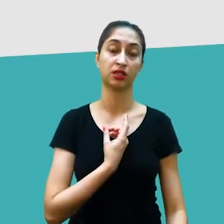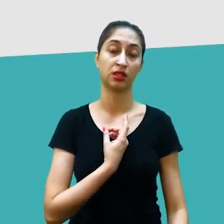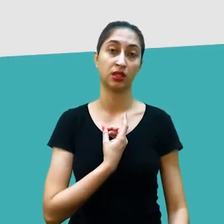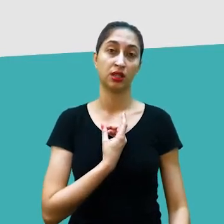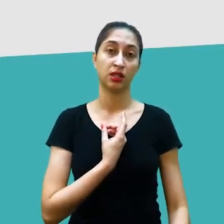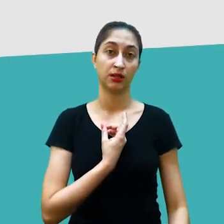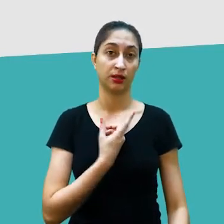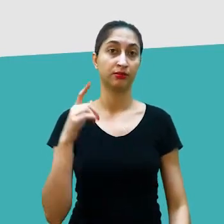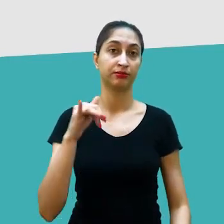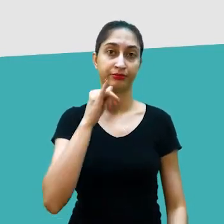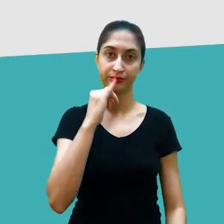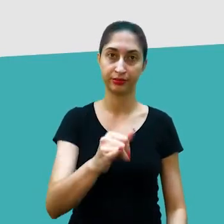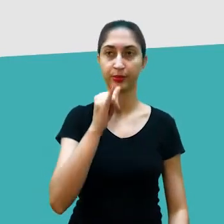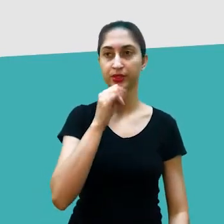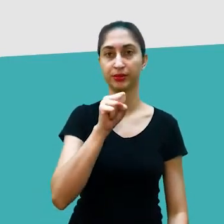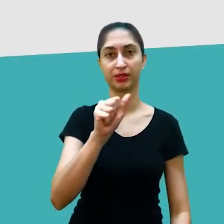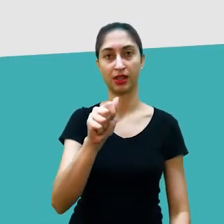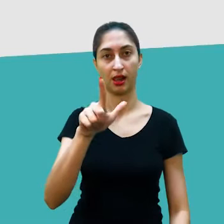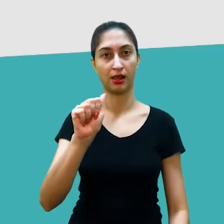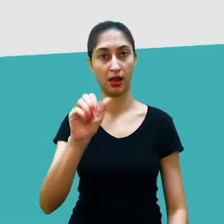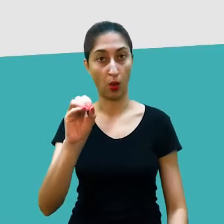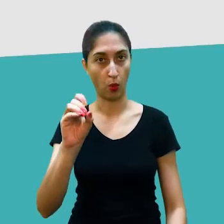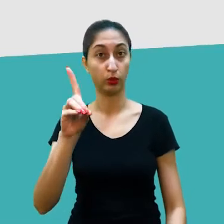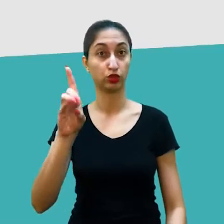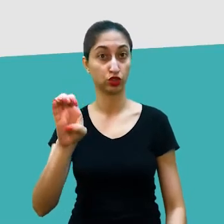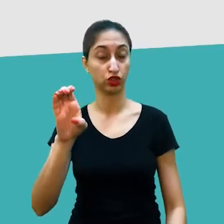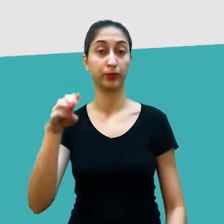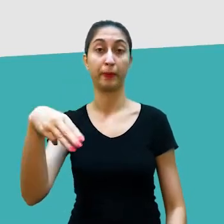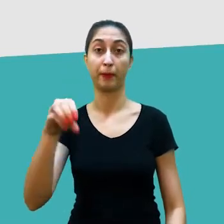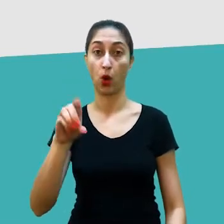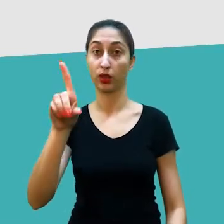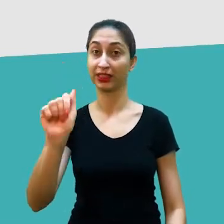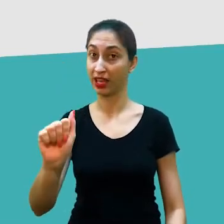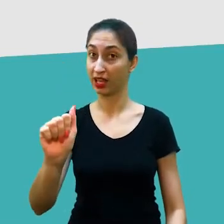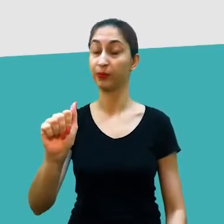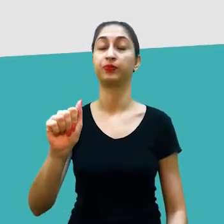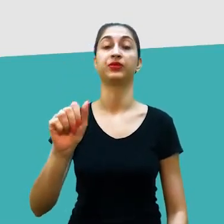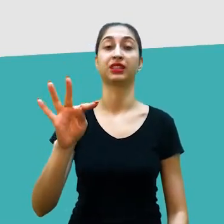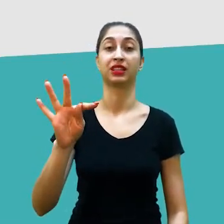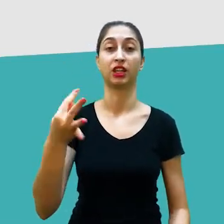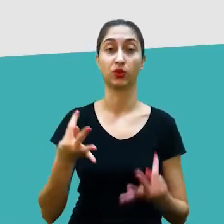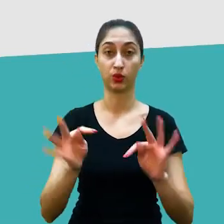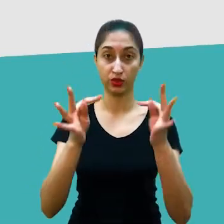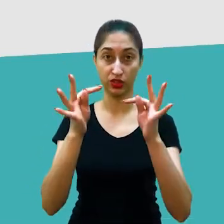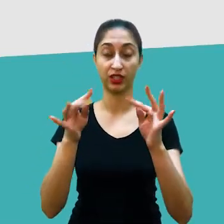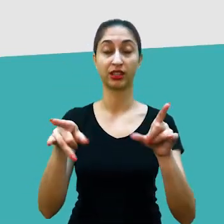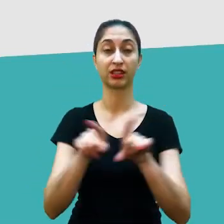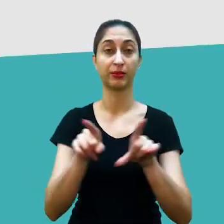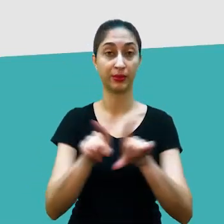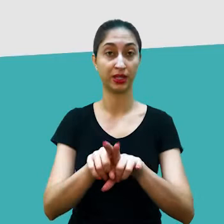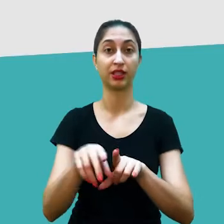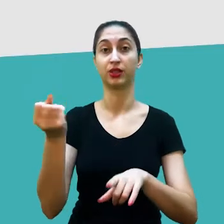né, Salão de Moda, Tecnologia e Inovação e Sustentabilidade, e o Inspira Mais é